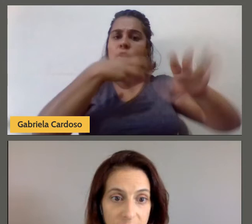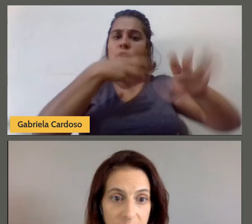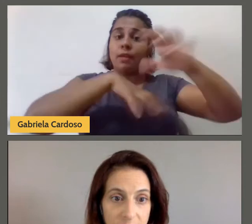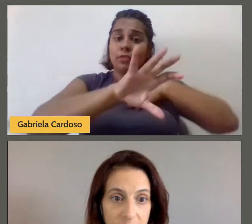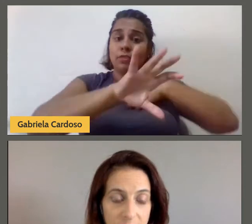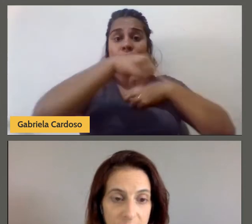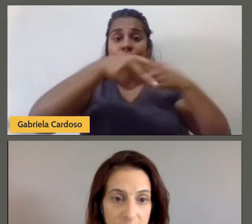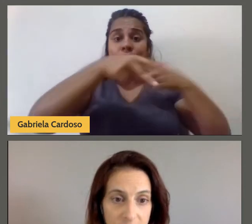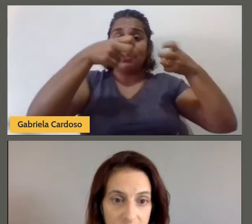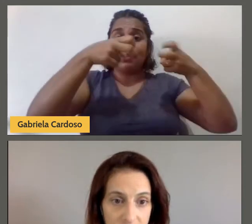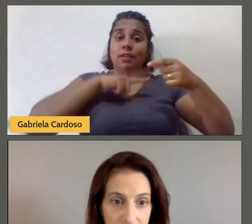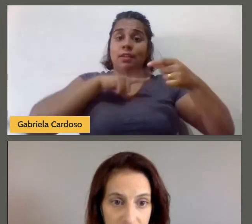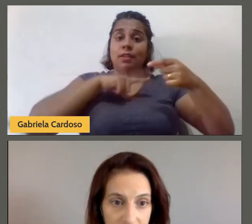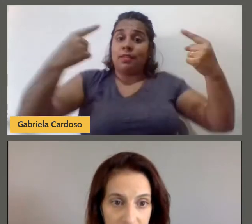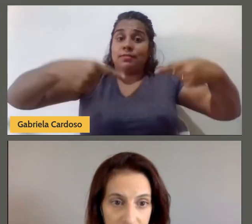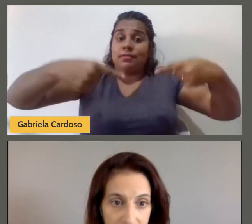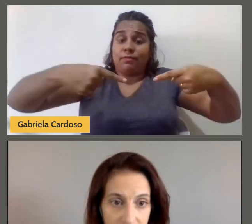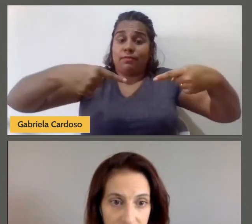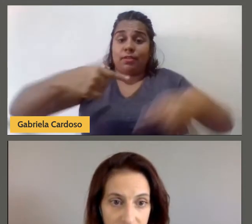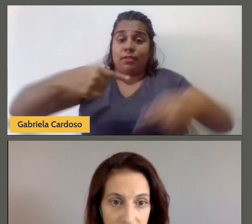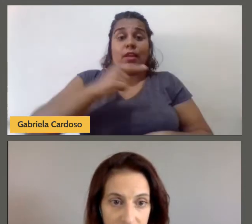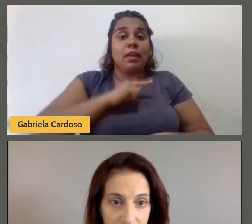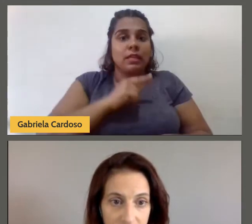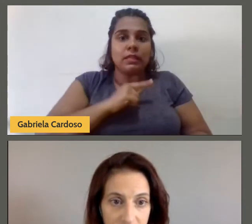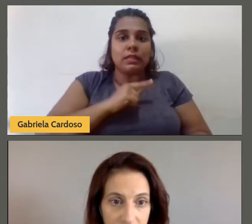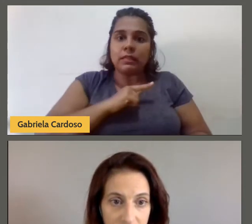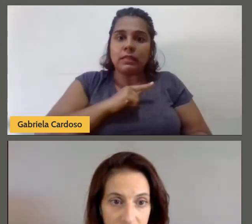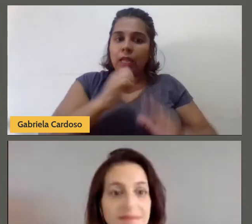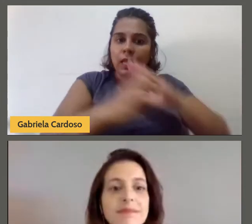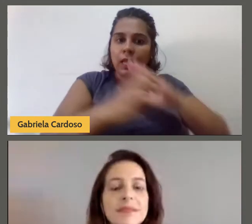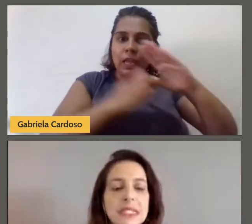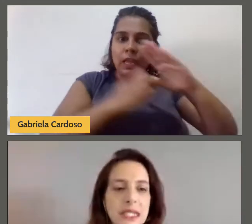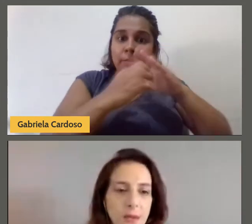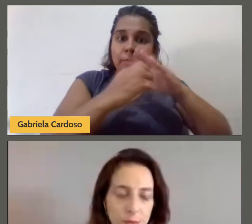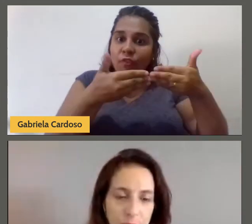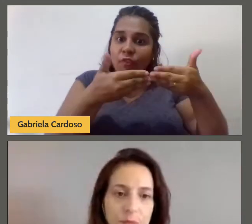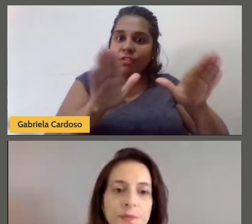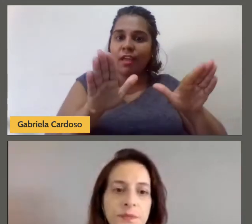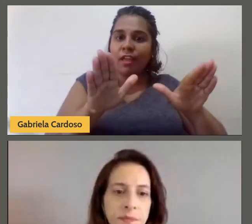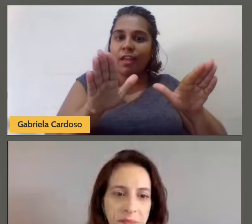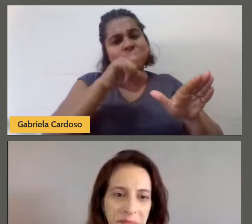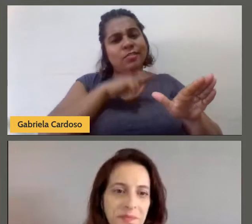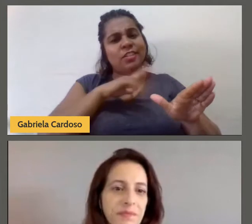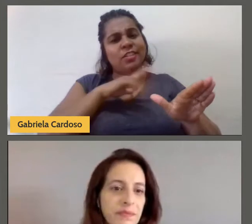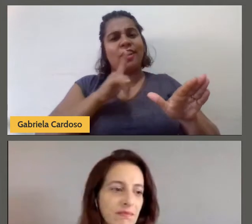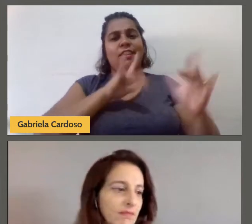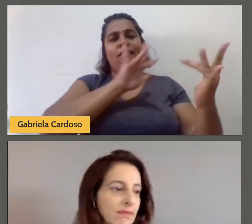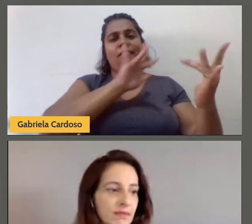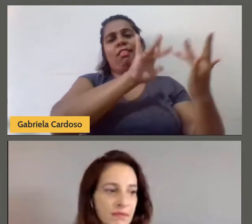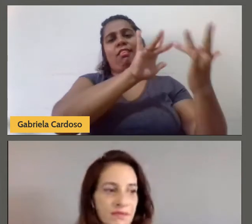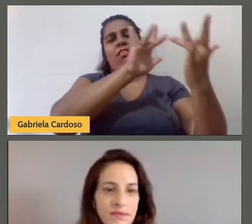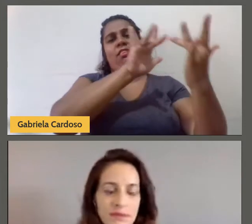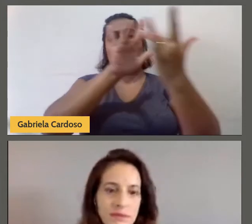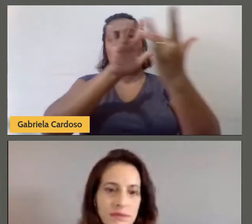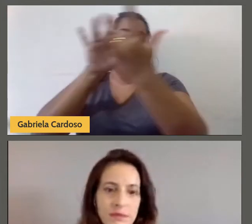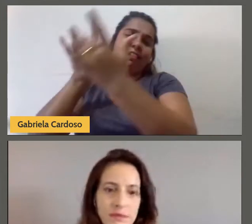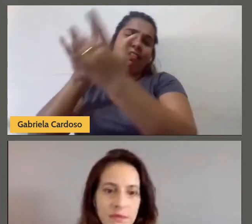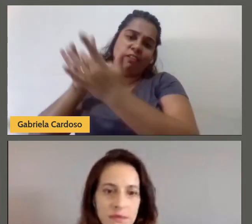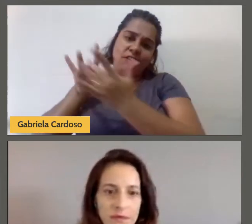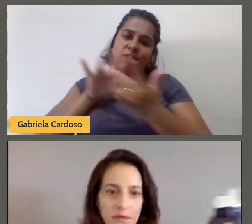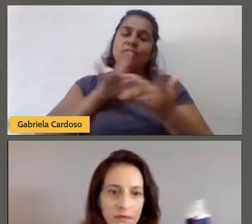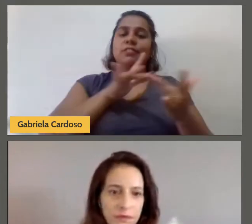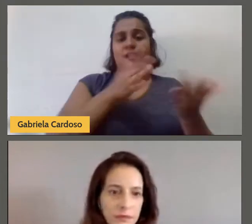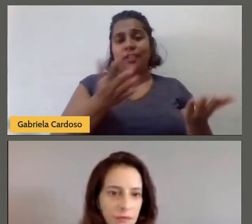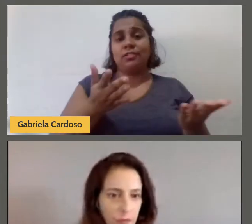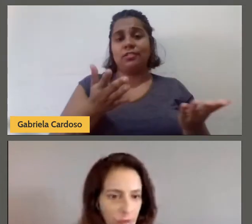quando você está começando ali um empreendimento, você tem sua rede de contato, né? Você tem algumas pessoas que você vai começar a divulgar. Você sabe, você